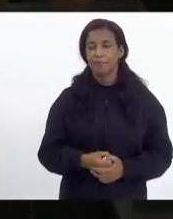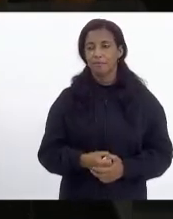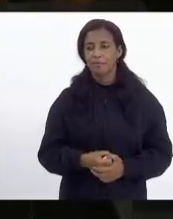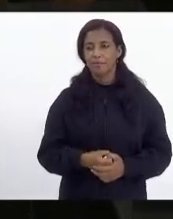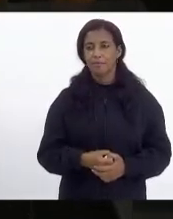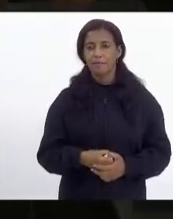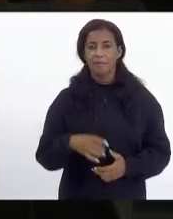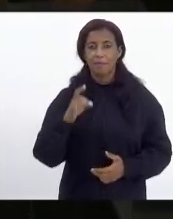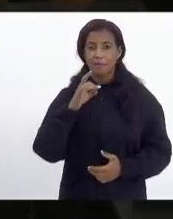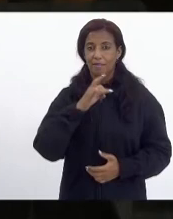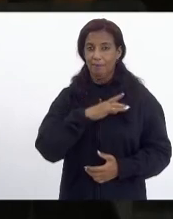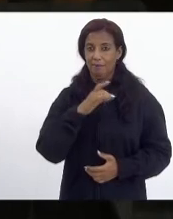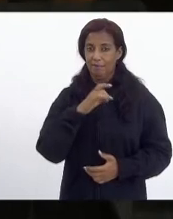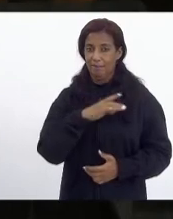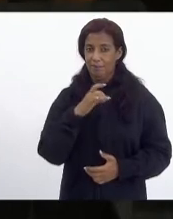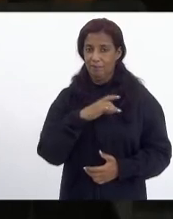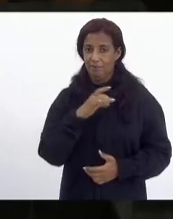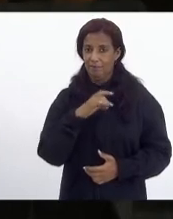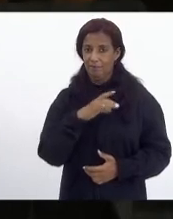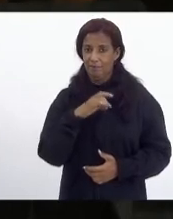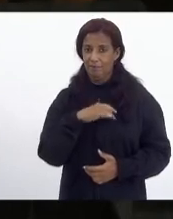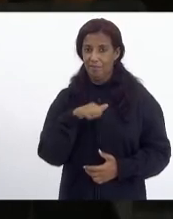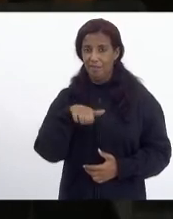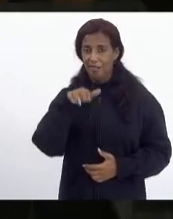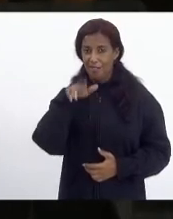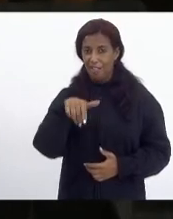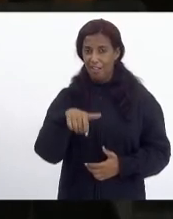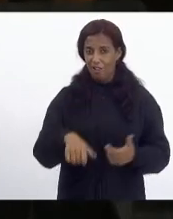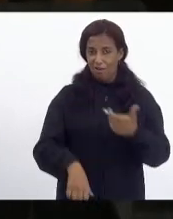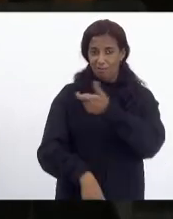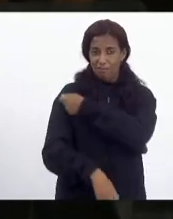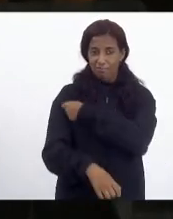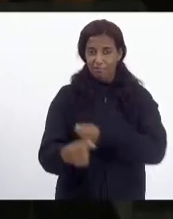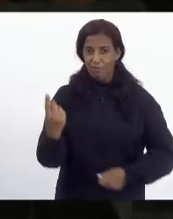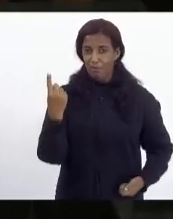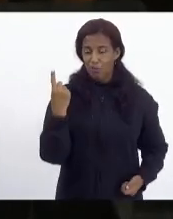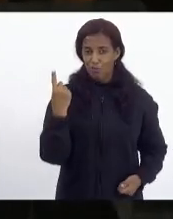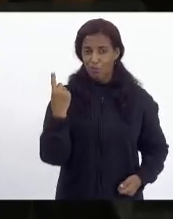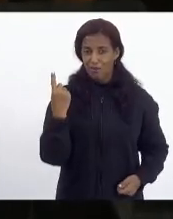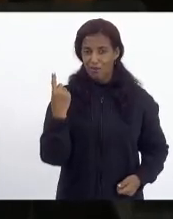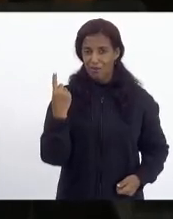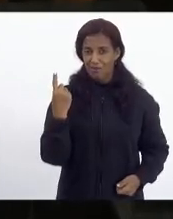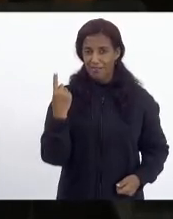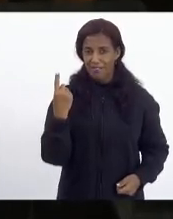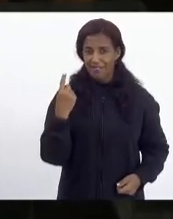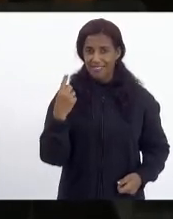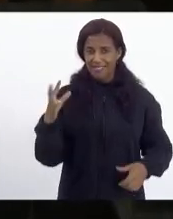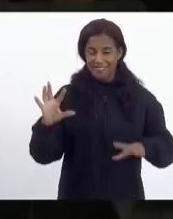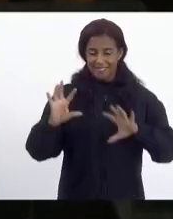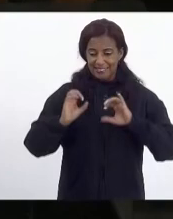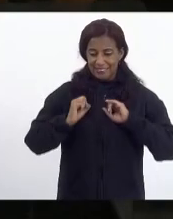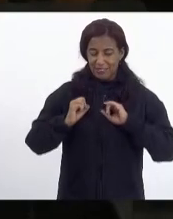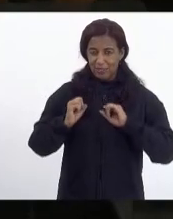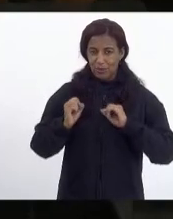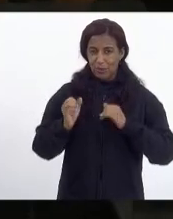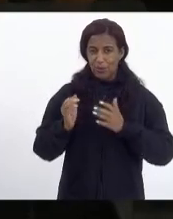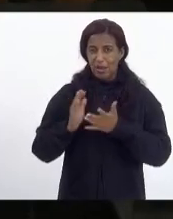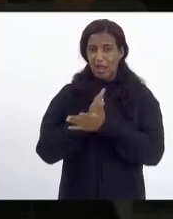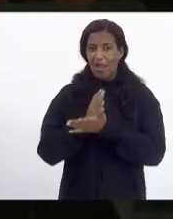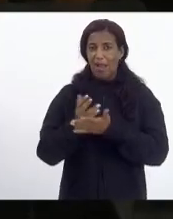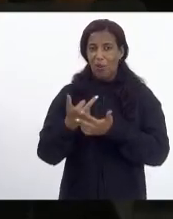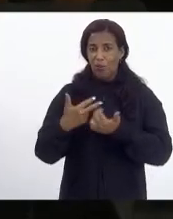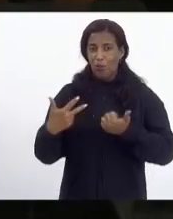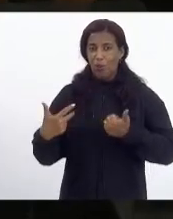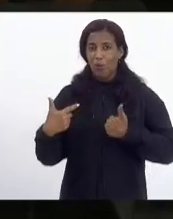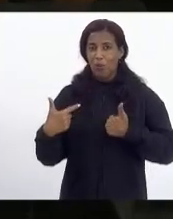chama-se medo Quem tomou a primeira dose Teve alguma reação e